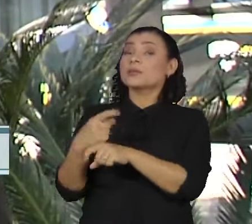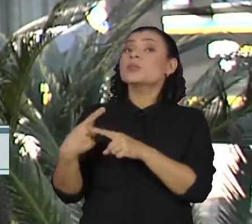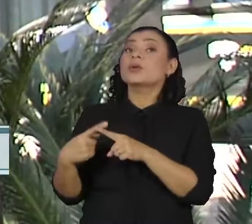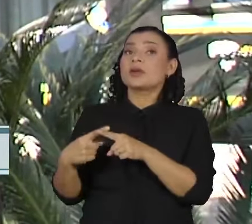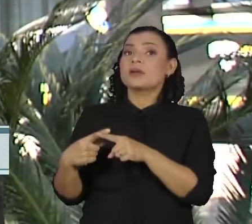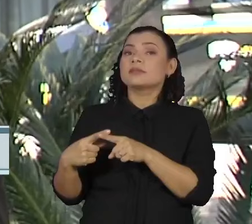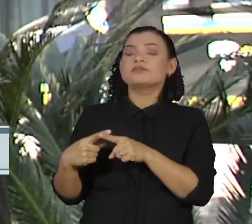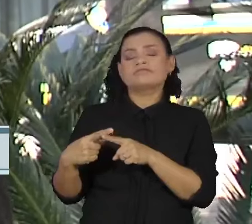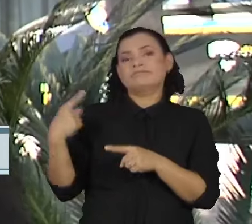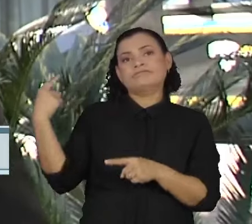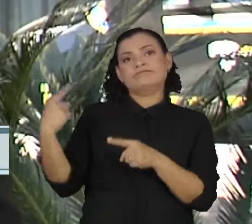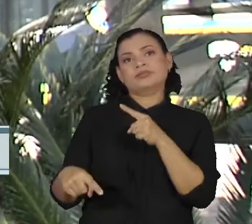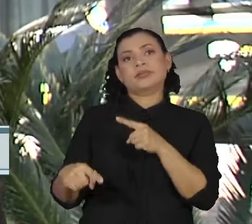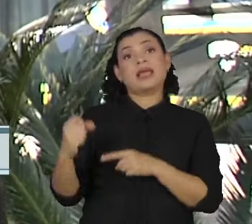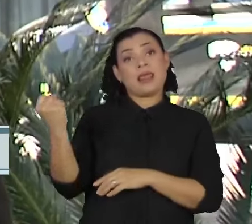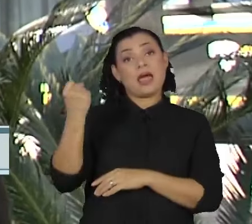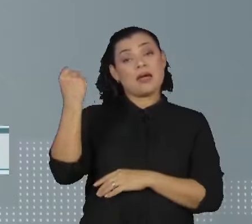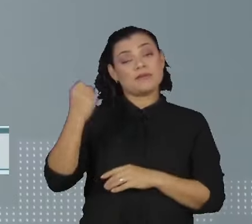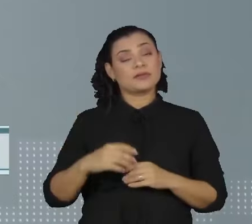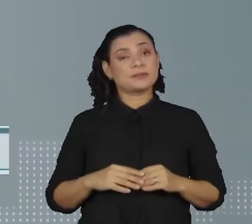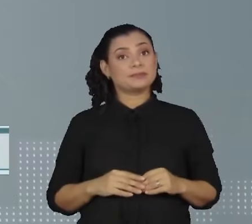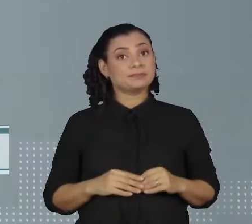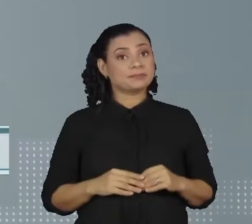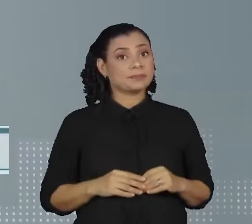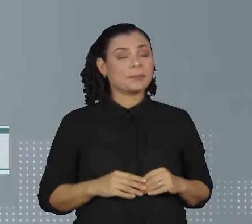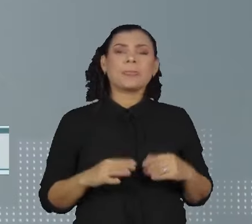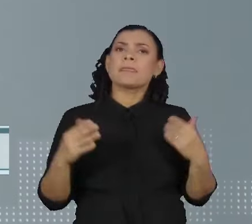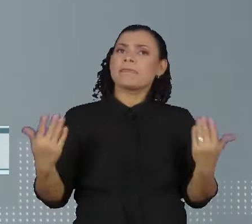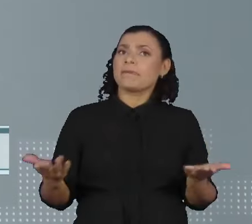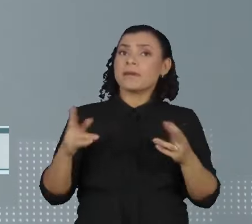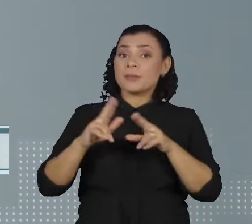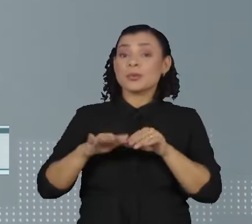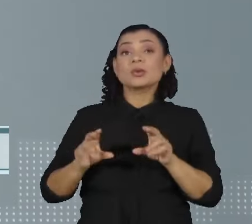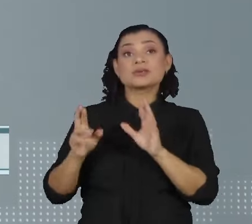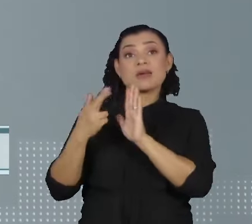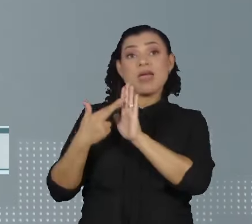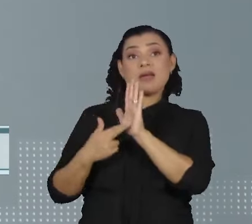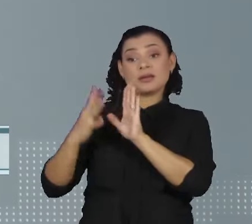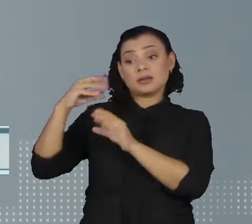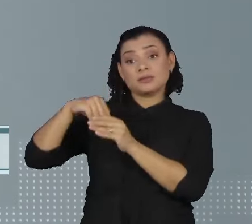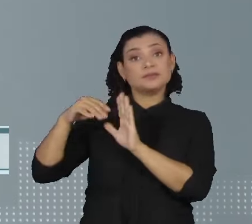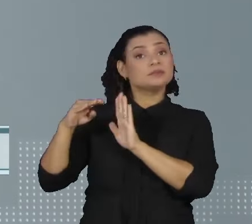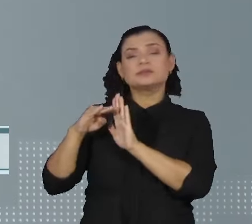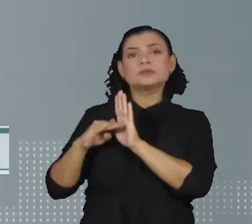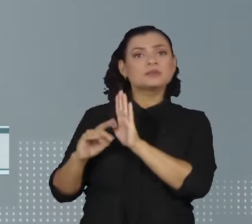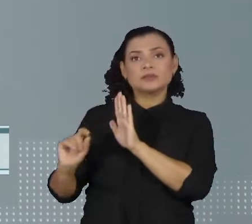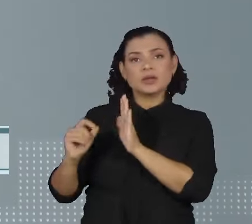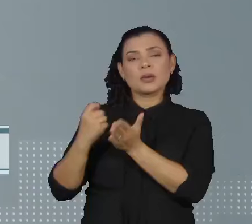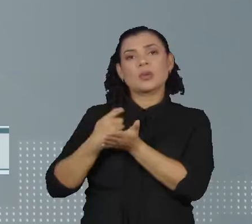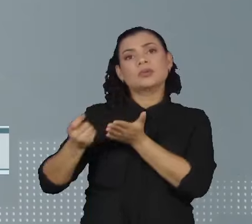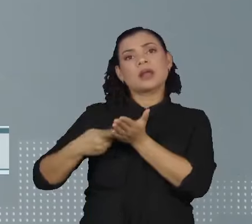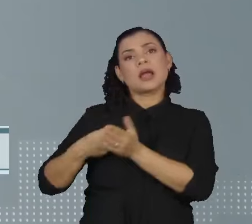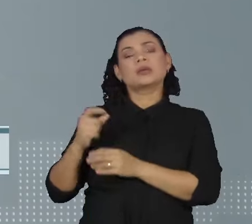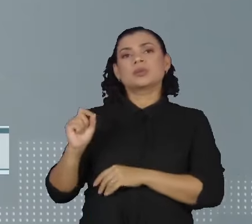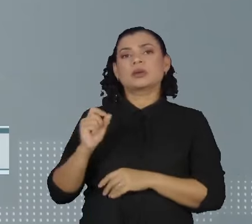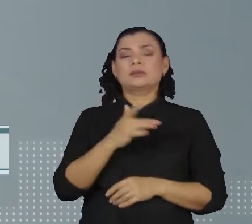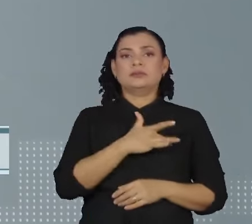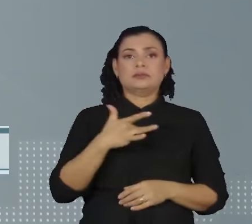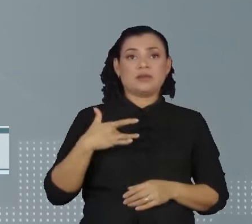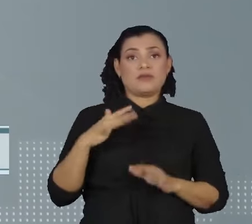é considerada uma infração grave. De acordo com a regulamentação, contratos de planos individuais